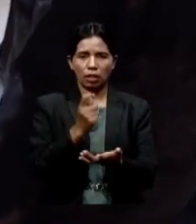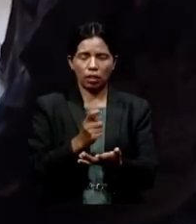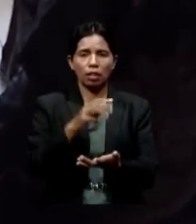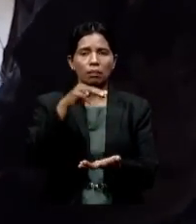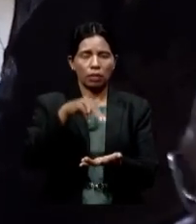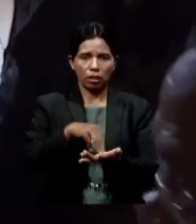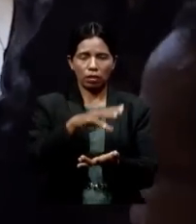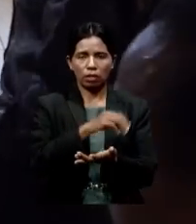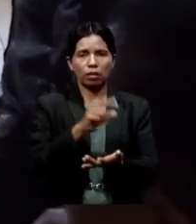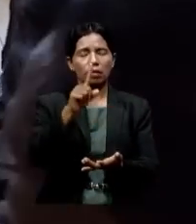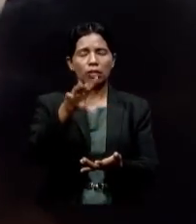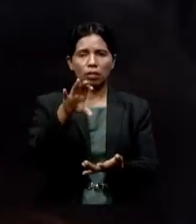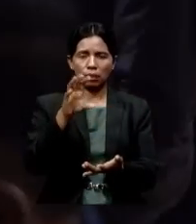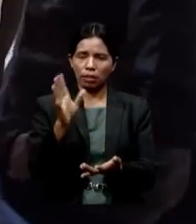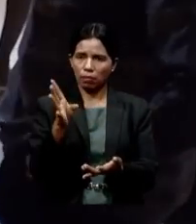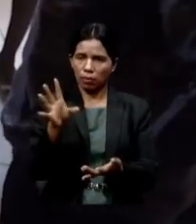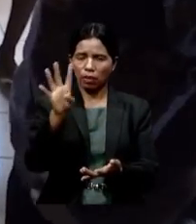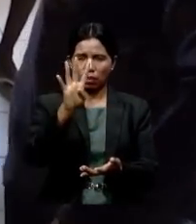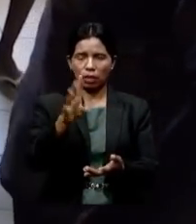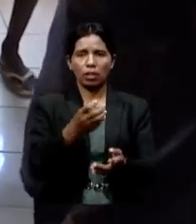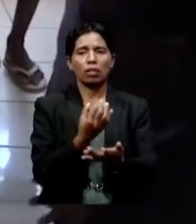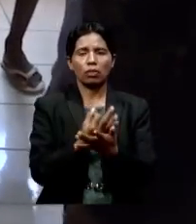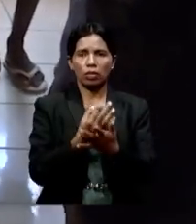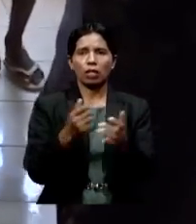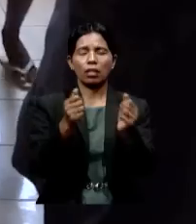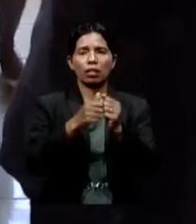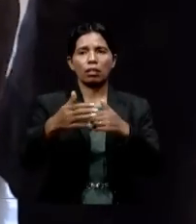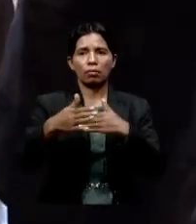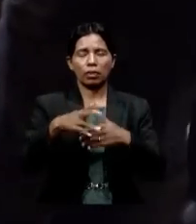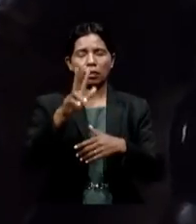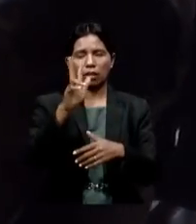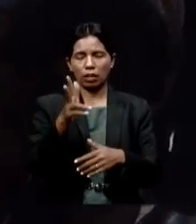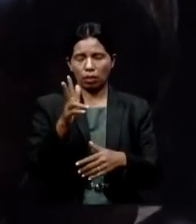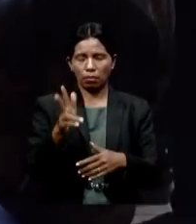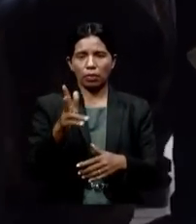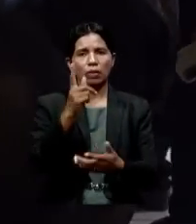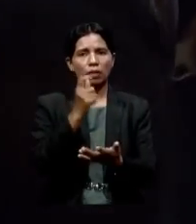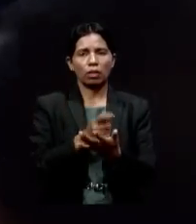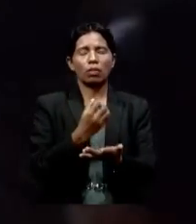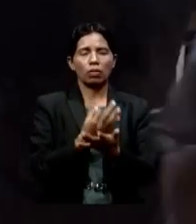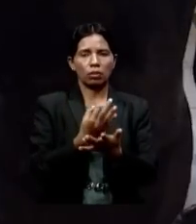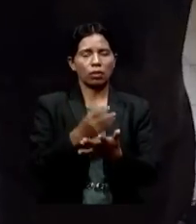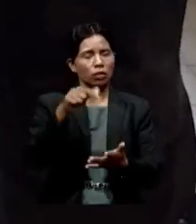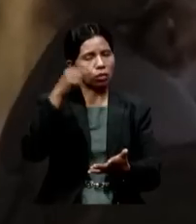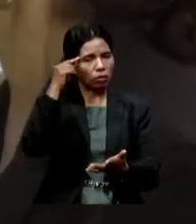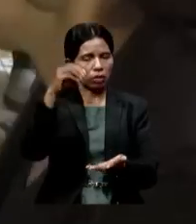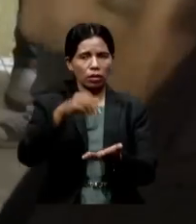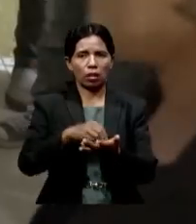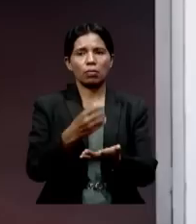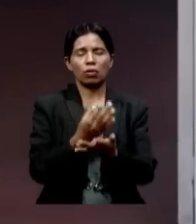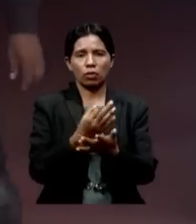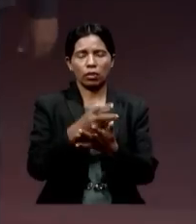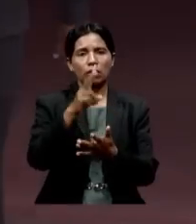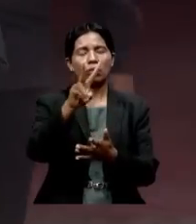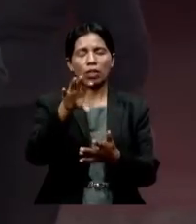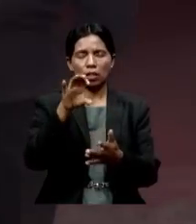lima nuluresinhat. Enquanto reclamante, subsídio fim do ano ne, besi, ring tolo nulu. No orçamento nebe, governo prevê ba subsídio fim do ano ne,